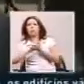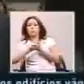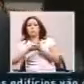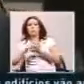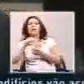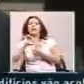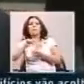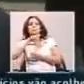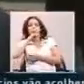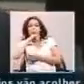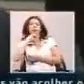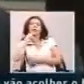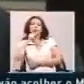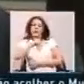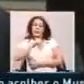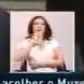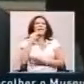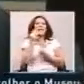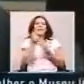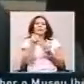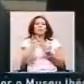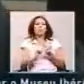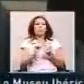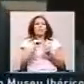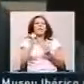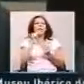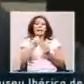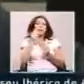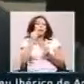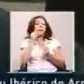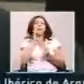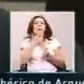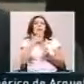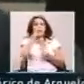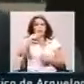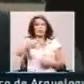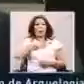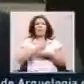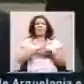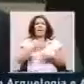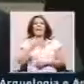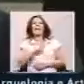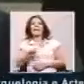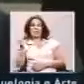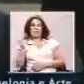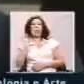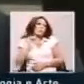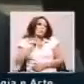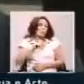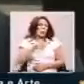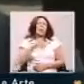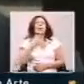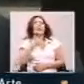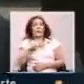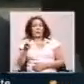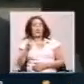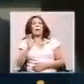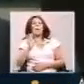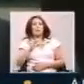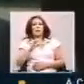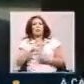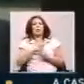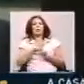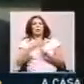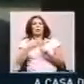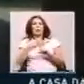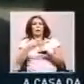natureza dos crimes que está em causa são crimes que dependem sempre da apresentação de queixa, sem prejuízo de serem desencadeados mecanismos